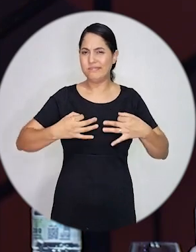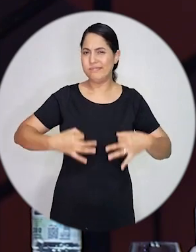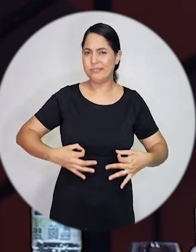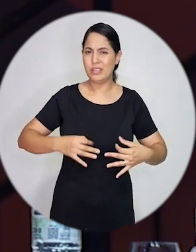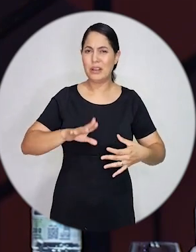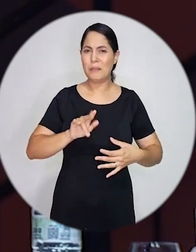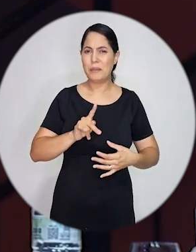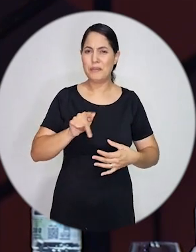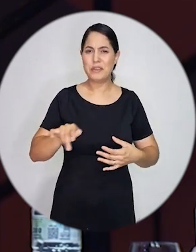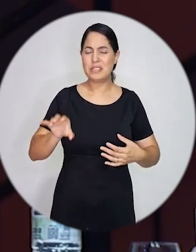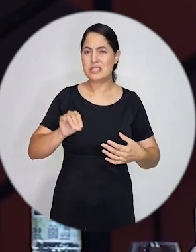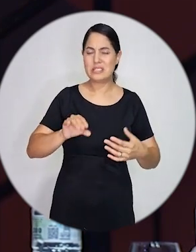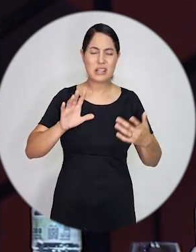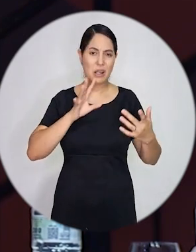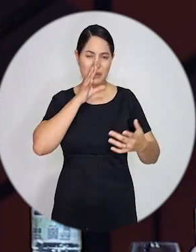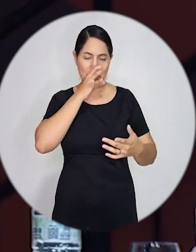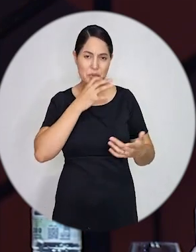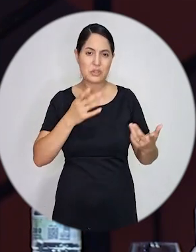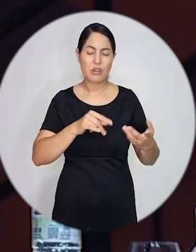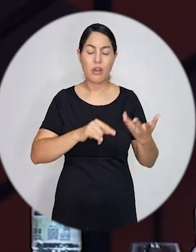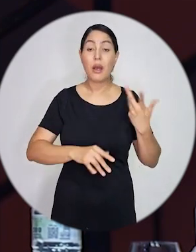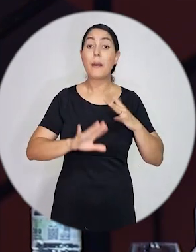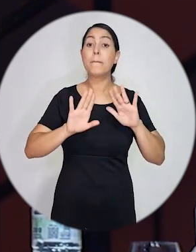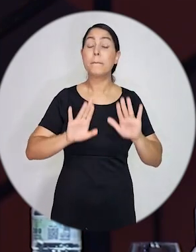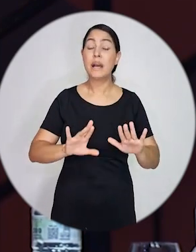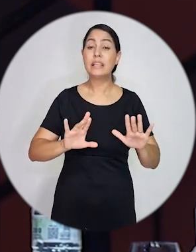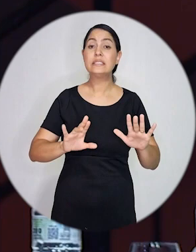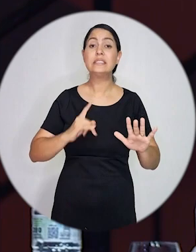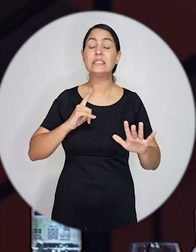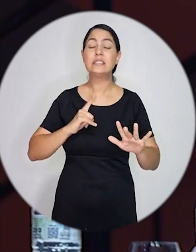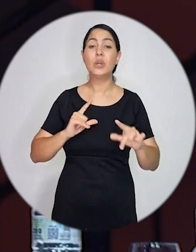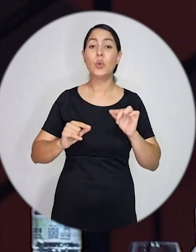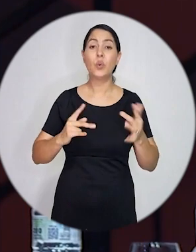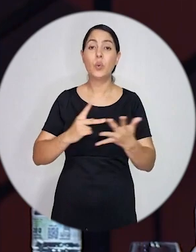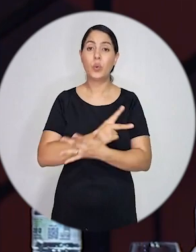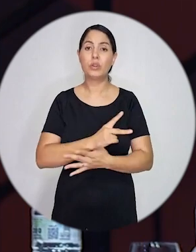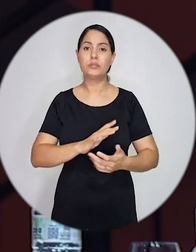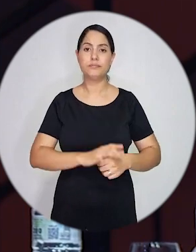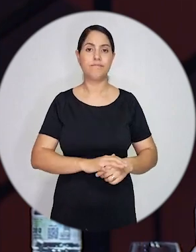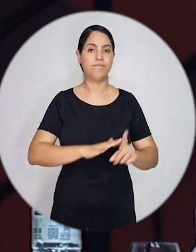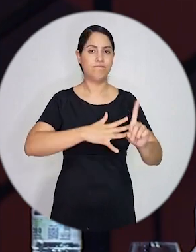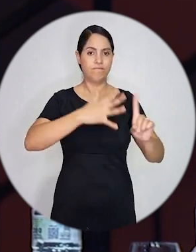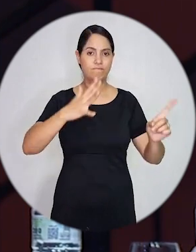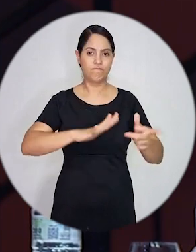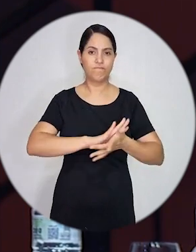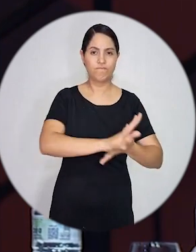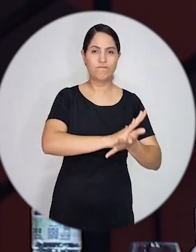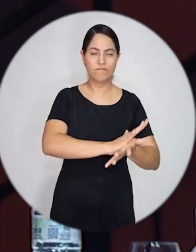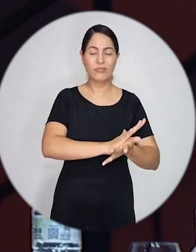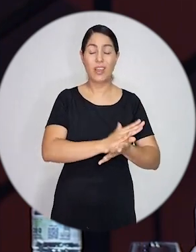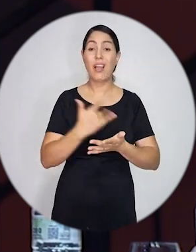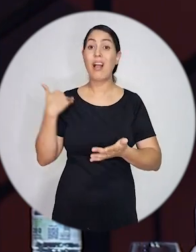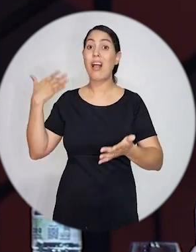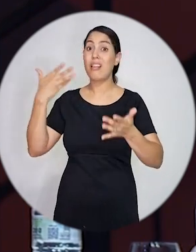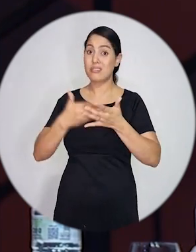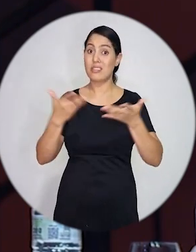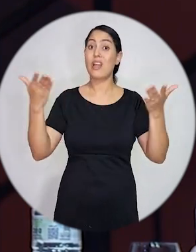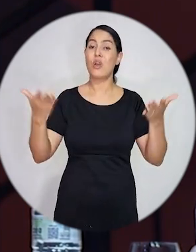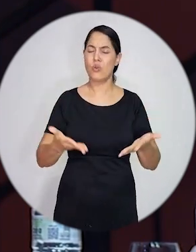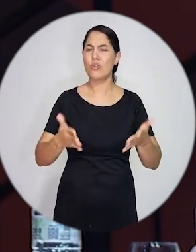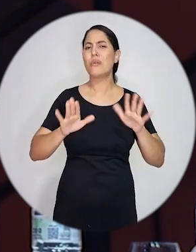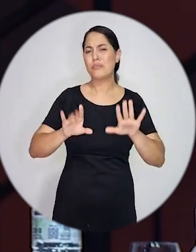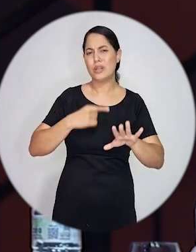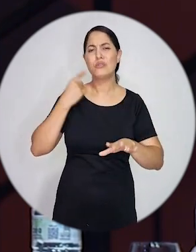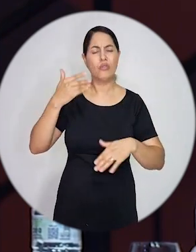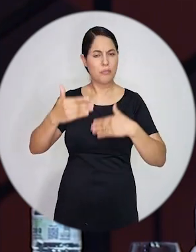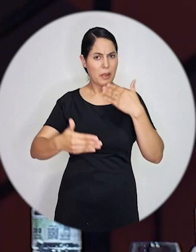olhos da sociedade. E isso acabou fazendo com que a discriminação ela se propagasse bastante até os